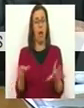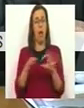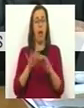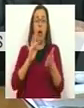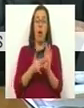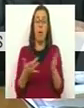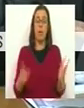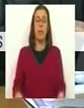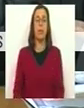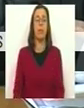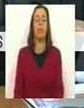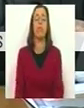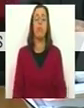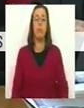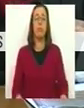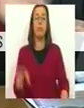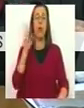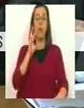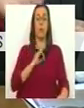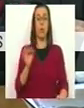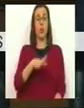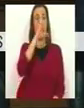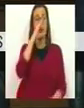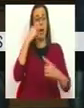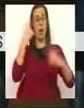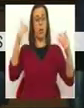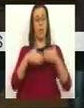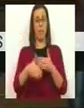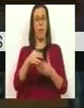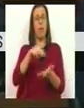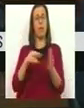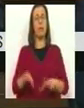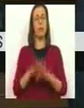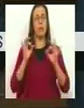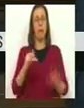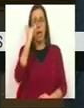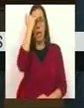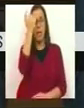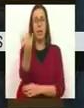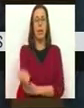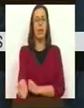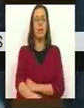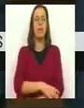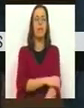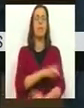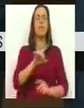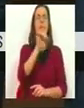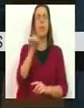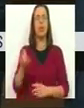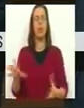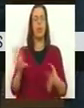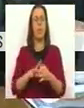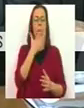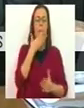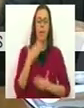relação ao Brasil, mas evidentemente ouvimos o Sr. Primeiro-Ministro enunciar também posições idênticas relativamente à Índia. Questões que se prendem